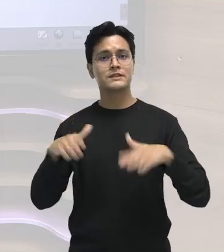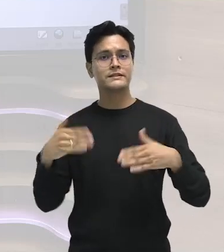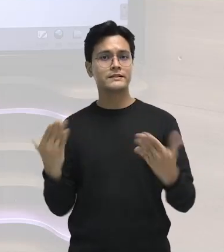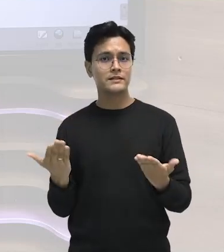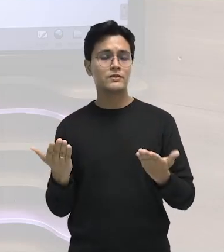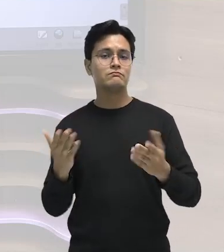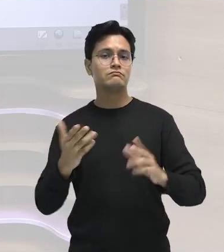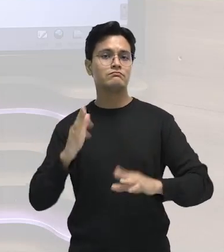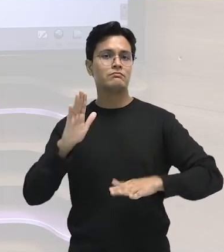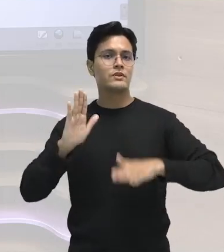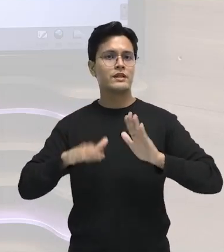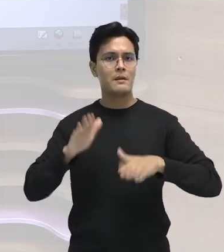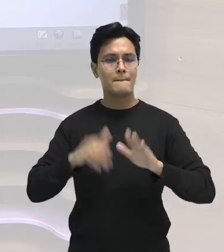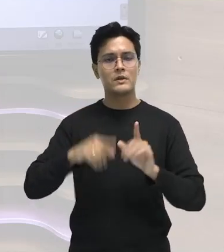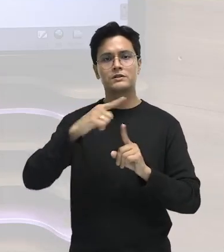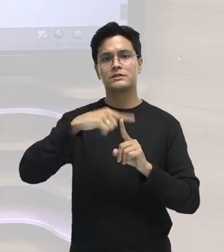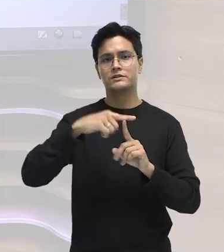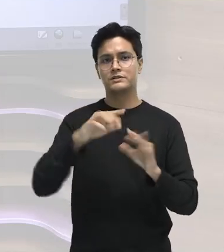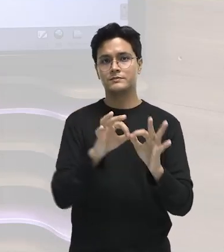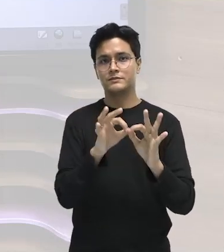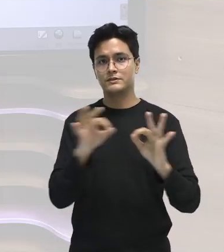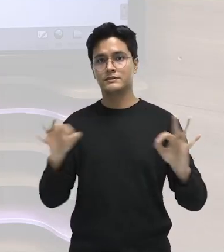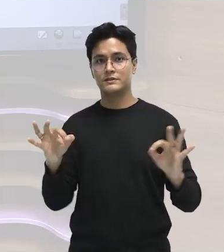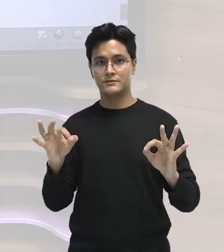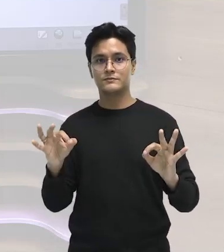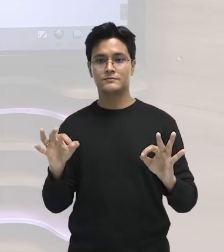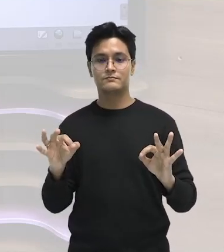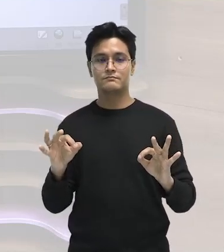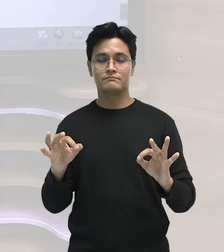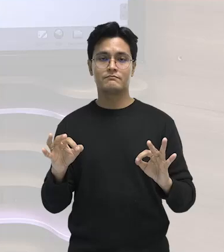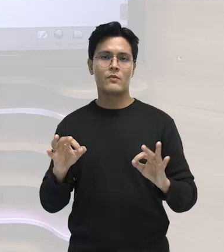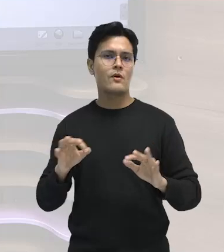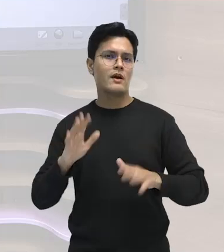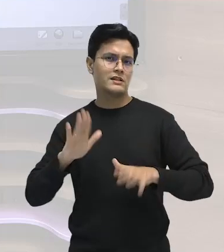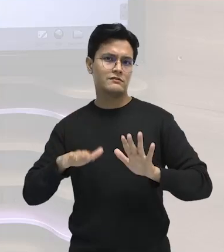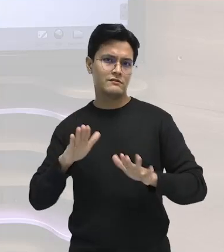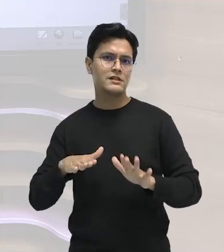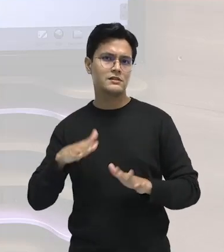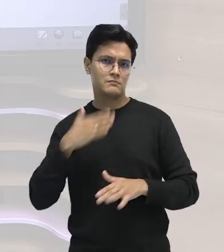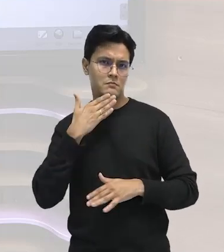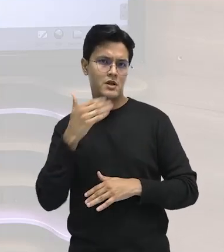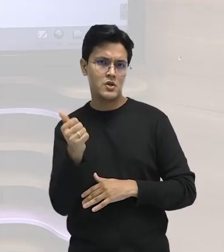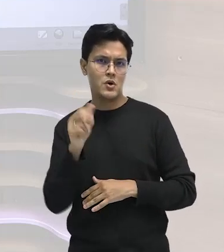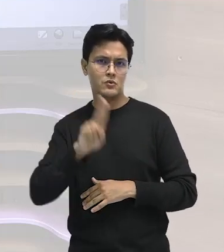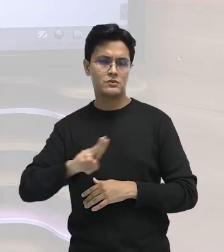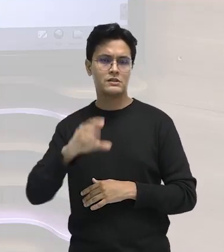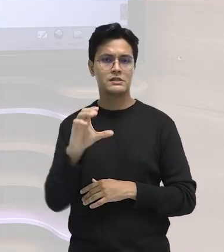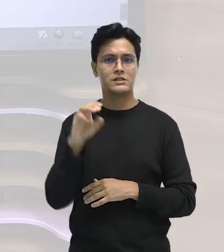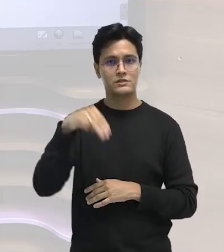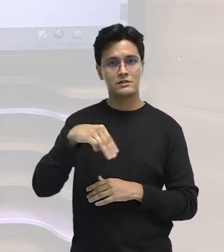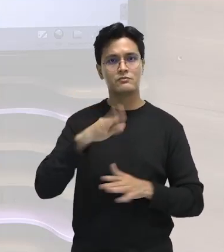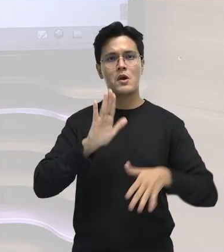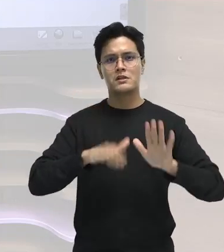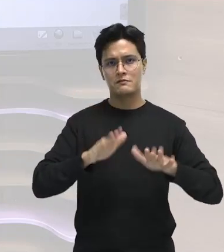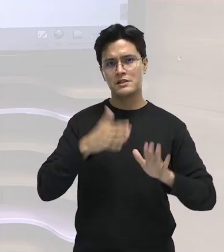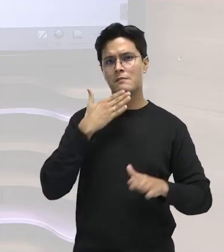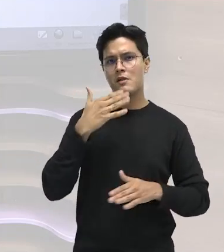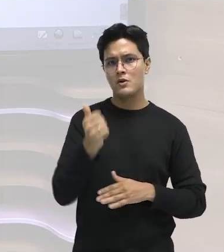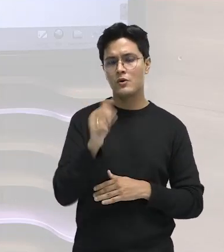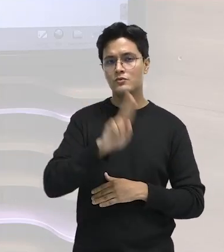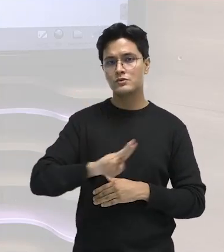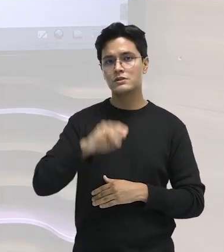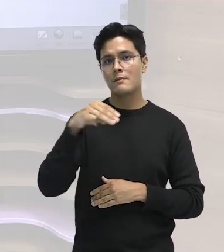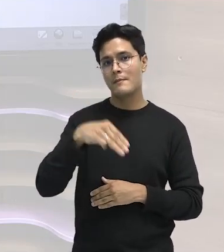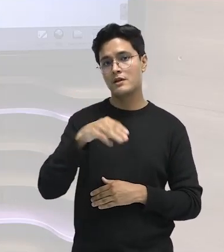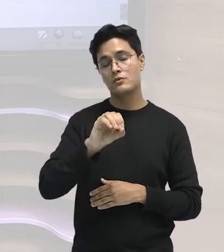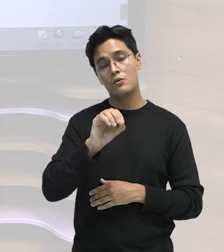dependendo do tipo de medição que você estiver fazendo, às vezes é mais adequado você usar o centímetro, às vezes é mais adequado você usar o